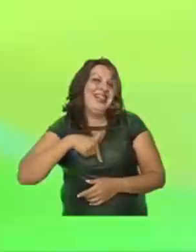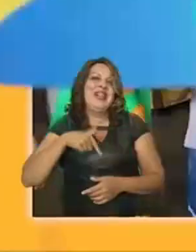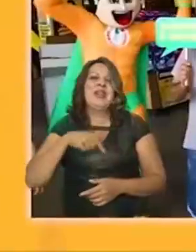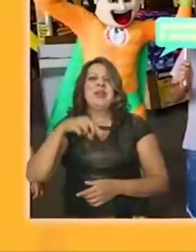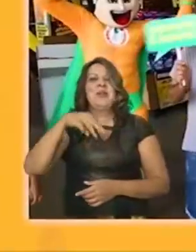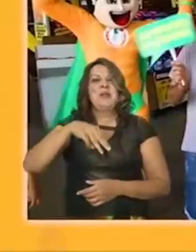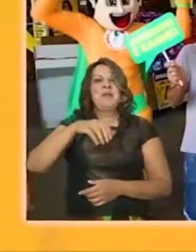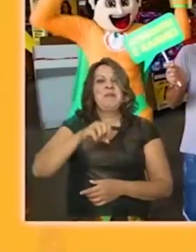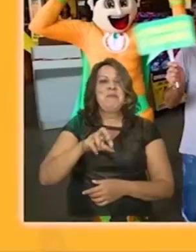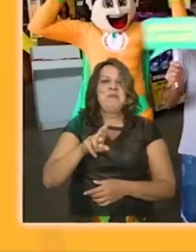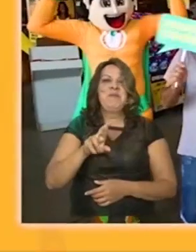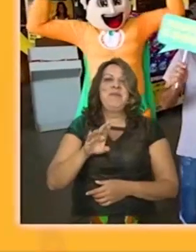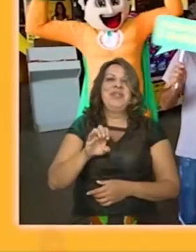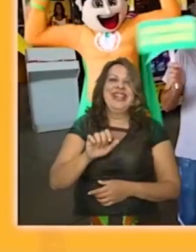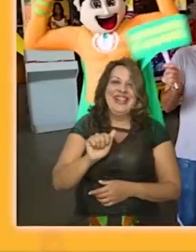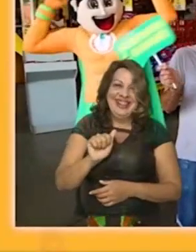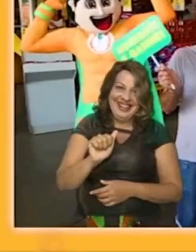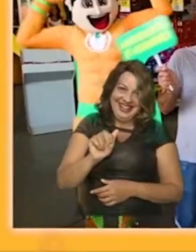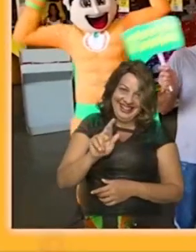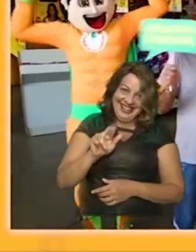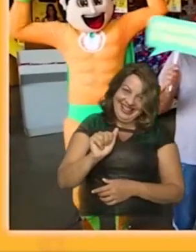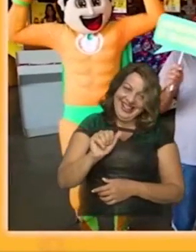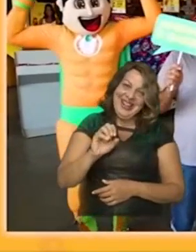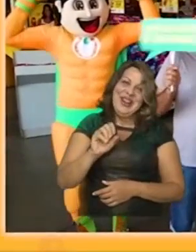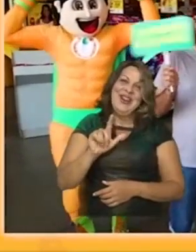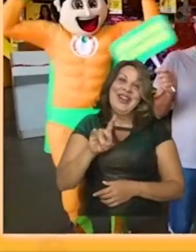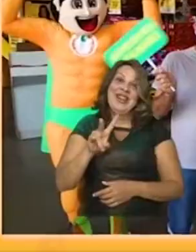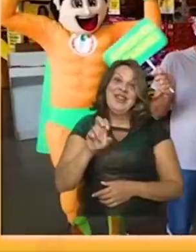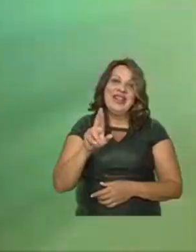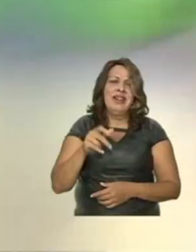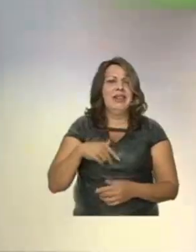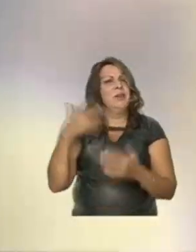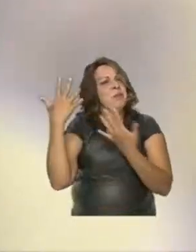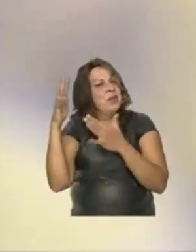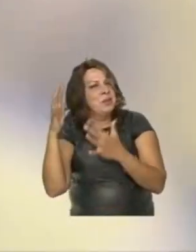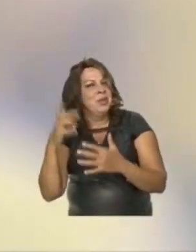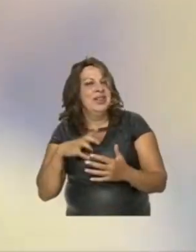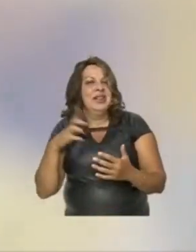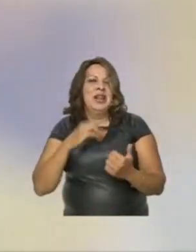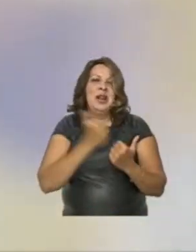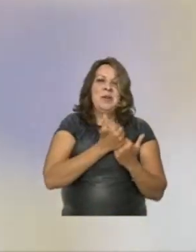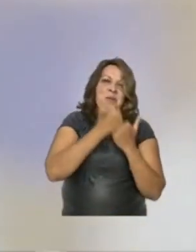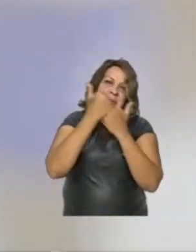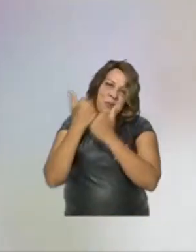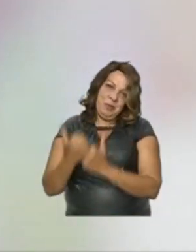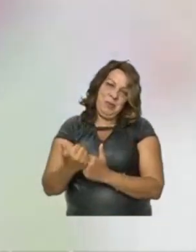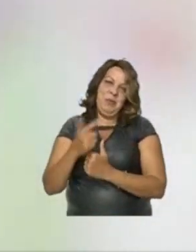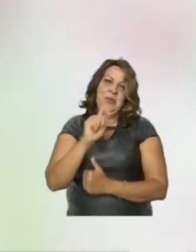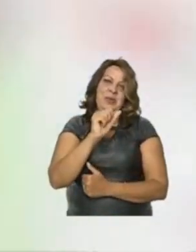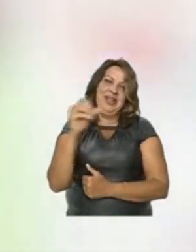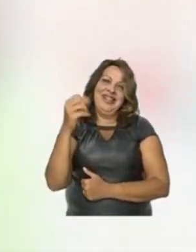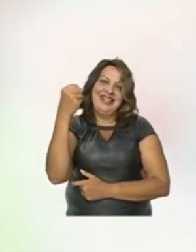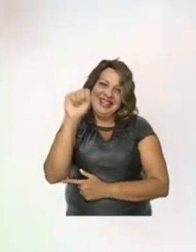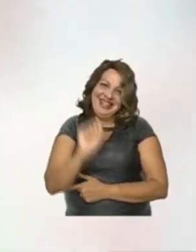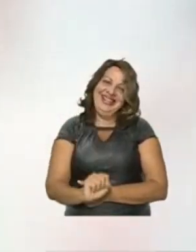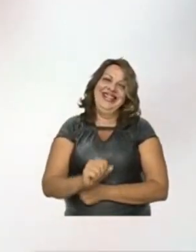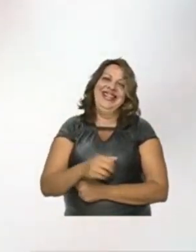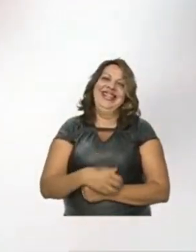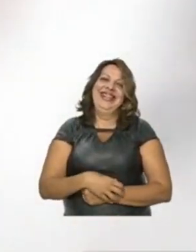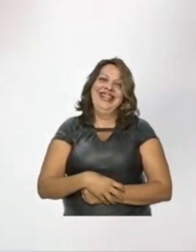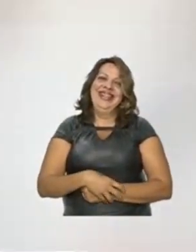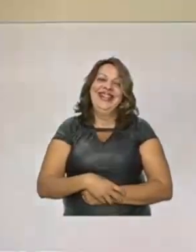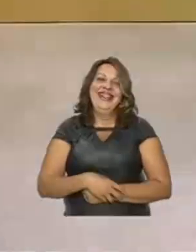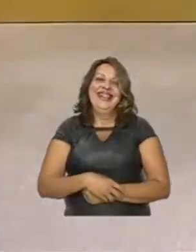Oliveira, viu? Parabéns, contemplados! Vocês adquiriram Caju Cap e contribuíram com as ações do GAC Sergipe.